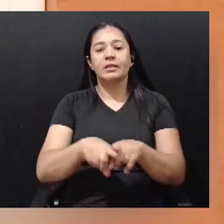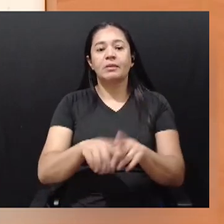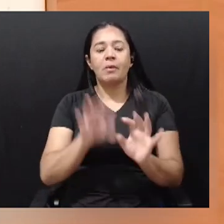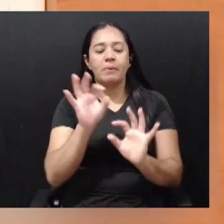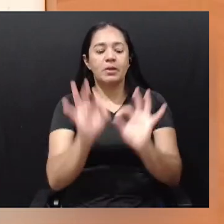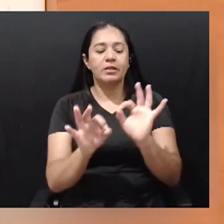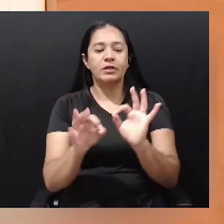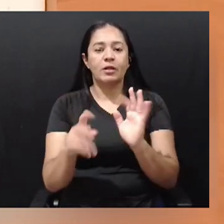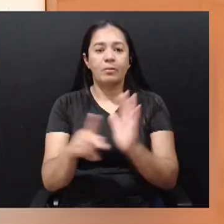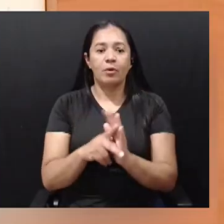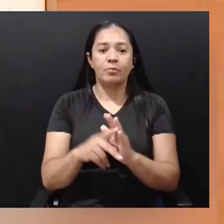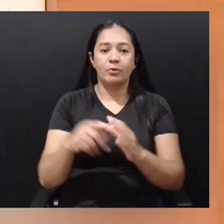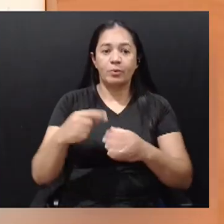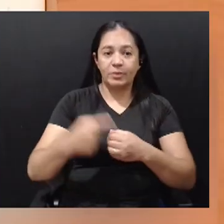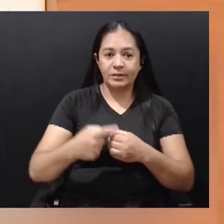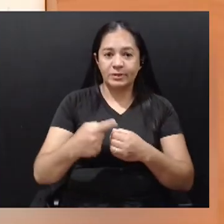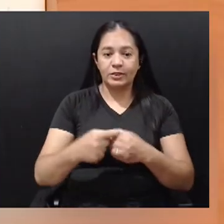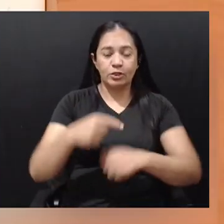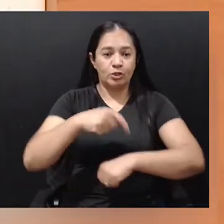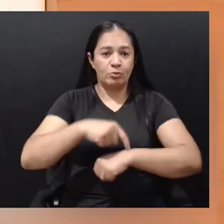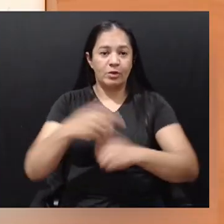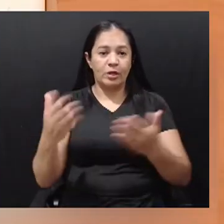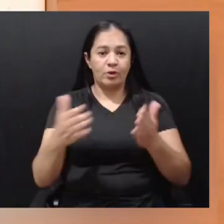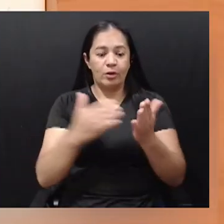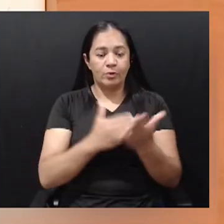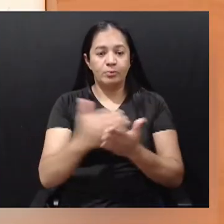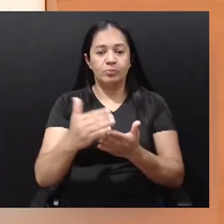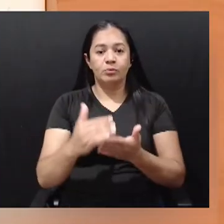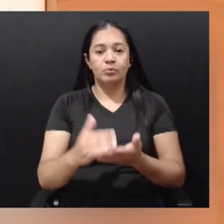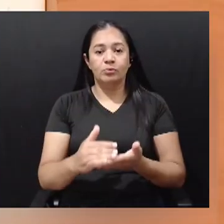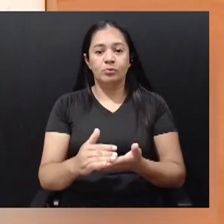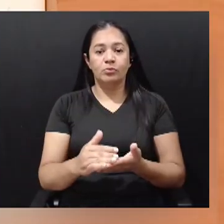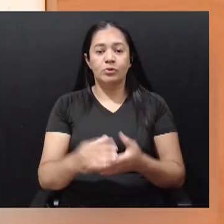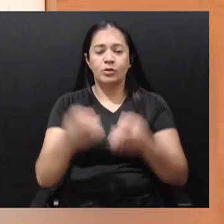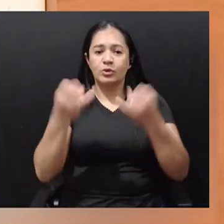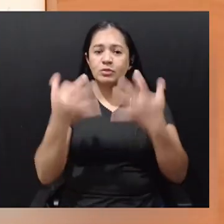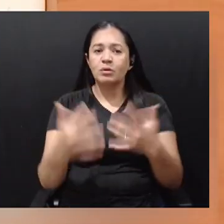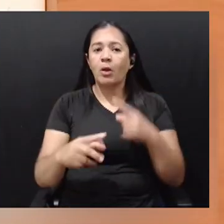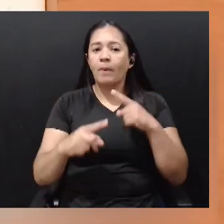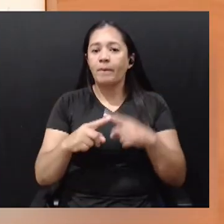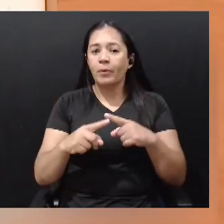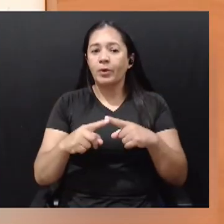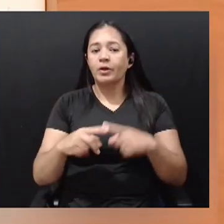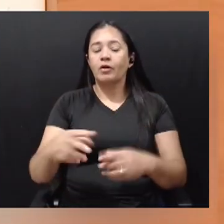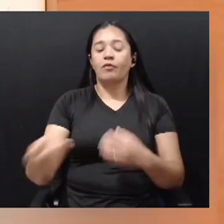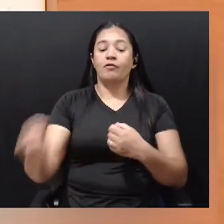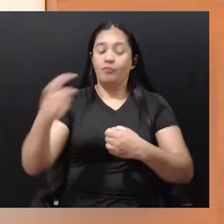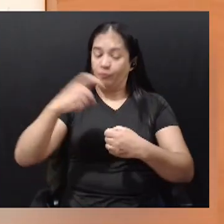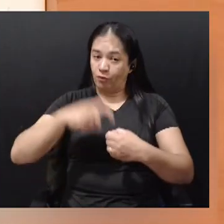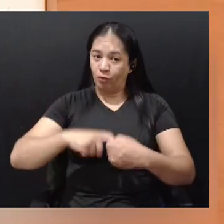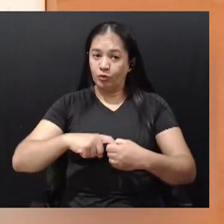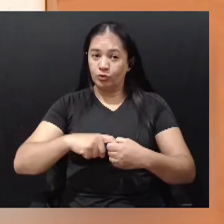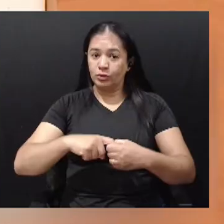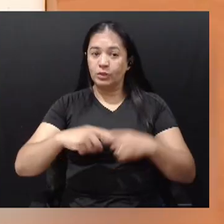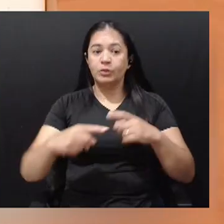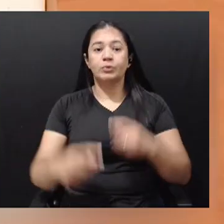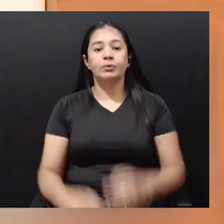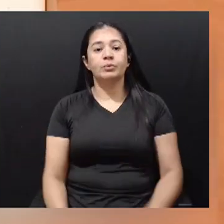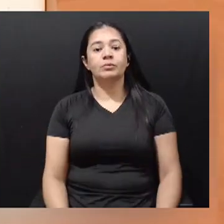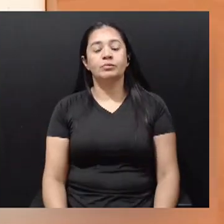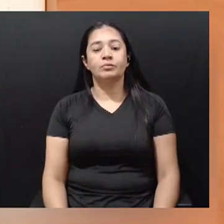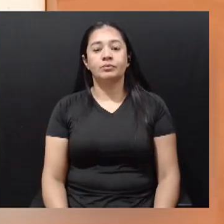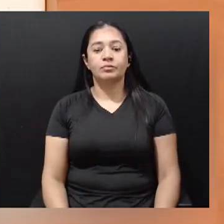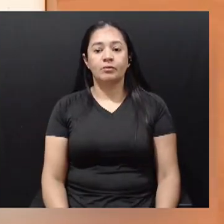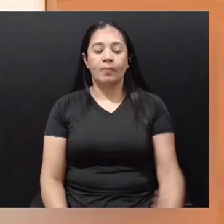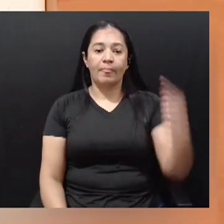em que ela está sendo implementada. E eu digo isso porque, voltando no porquê pensar no desenvolvimento do setor